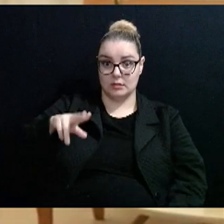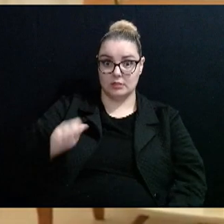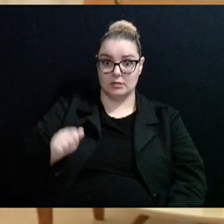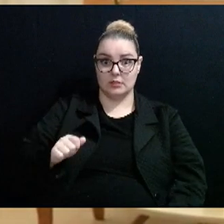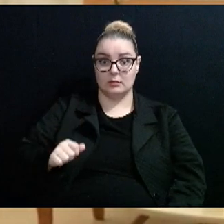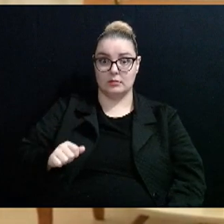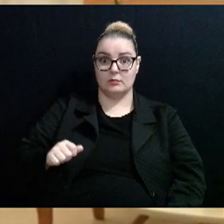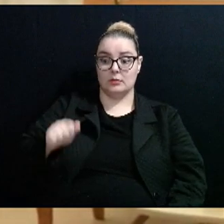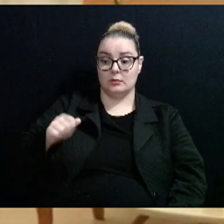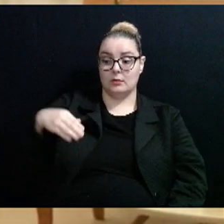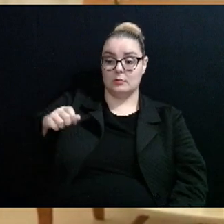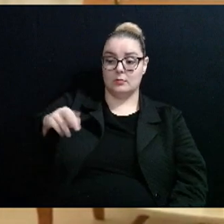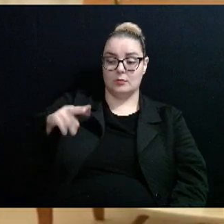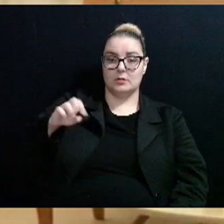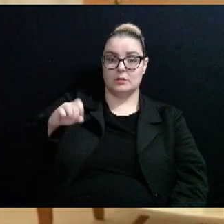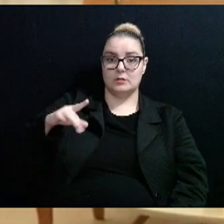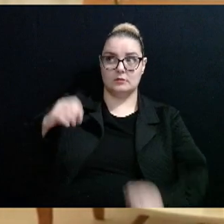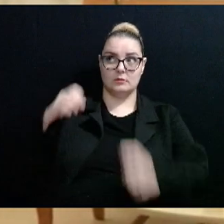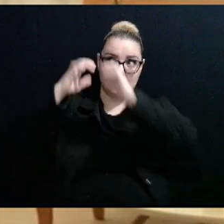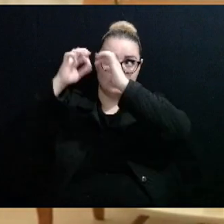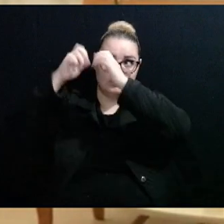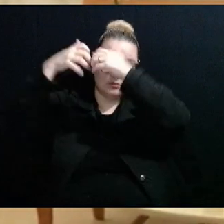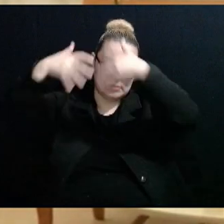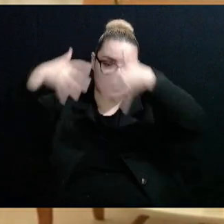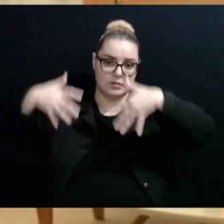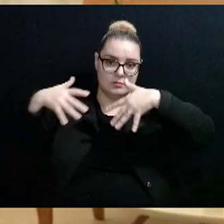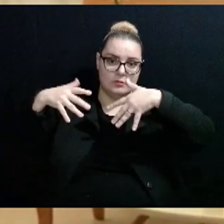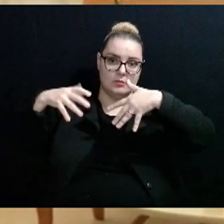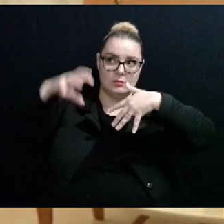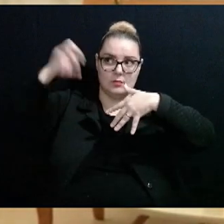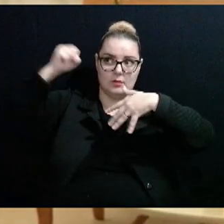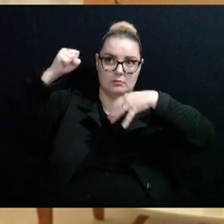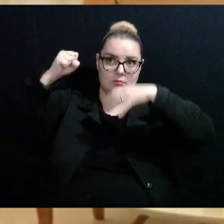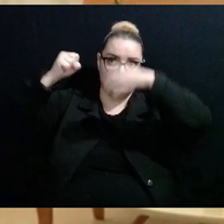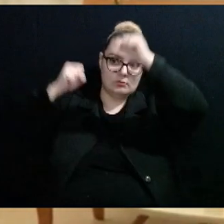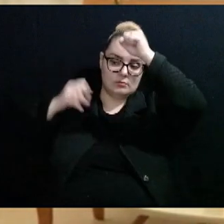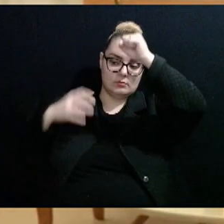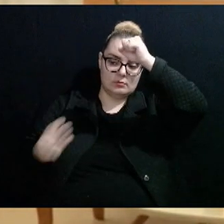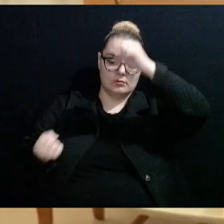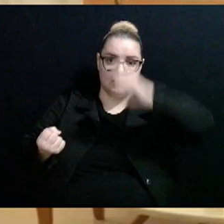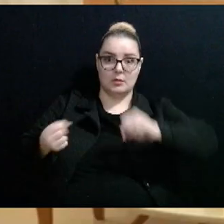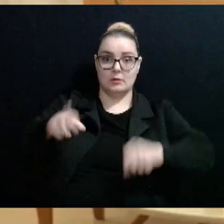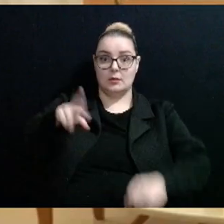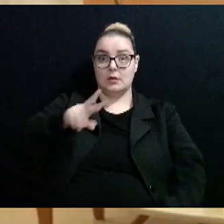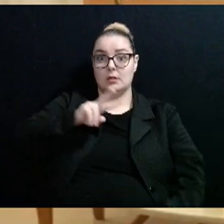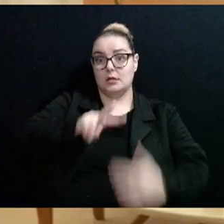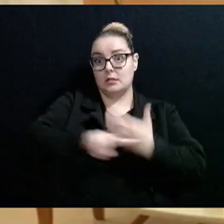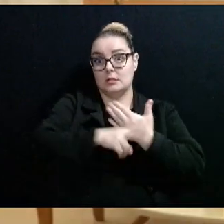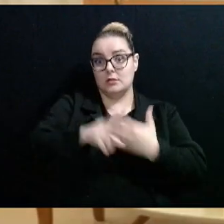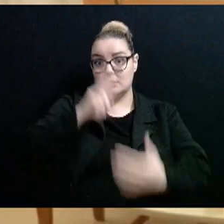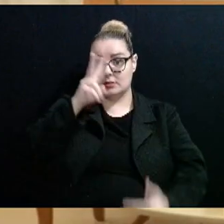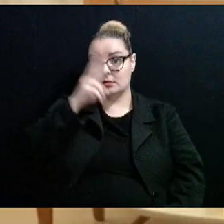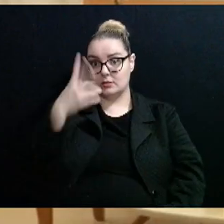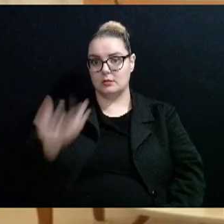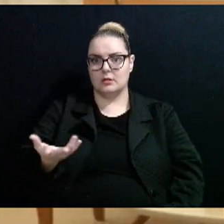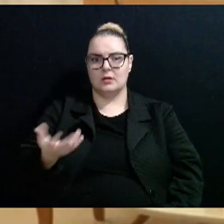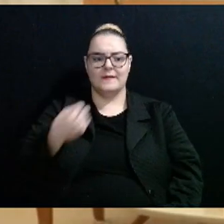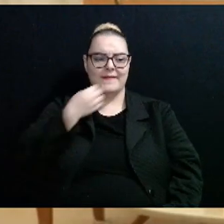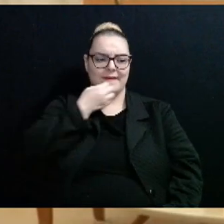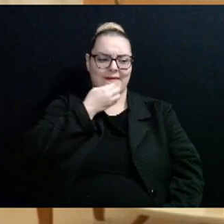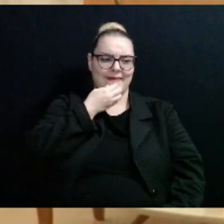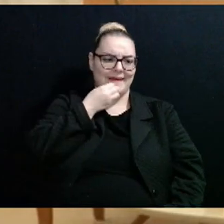que acontece no cérebro, por conta do álcool. E aí você diz, eu